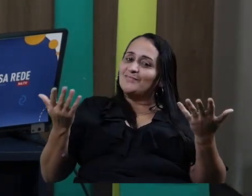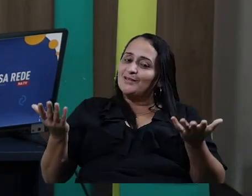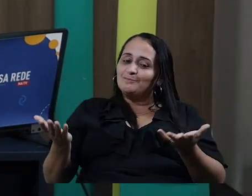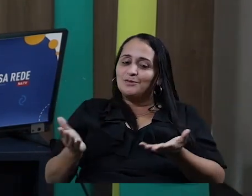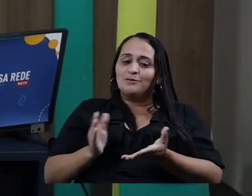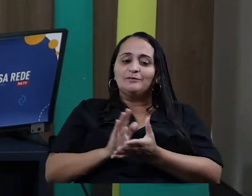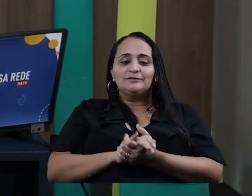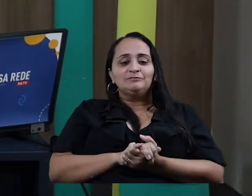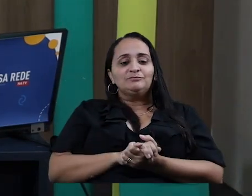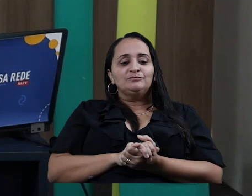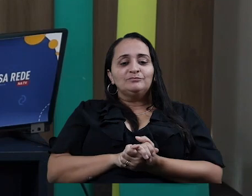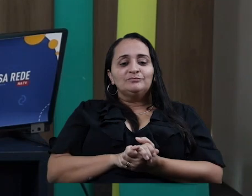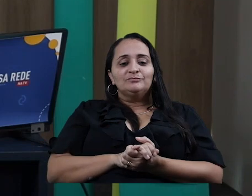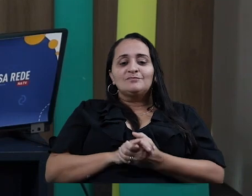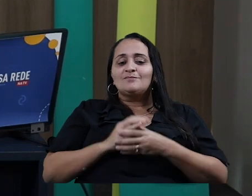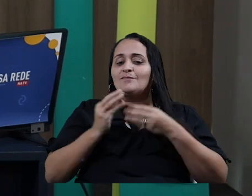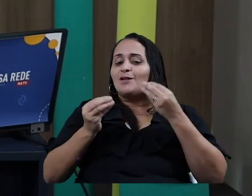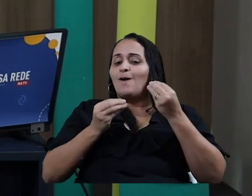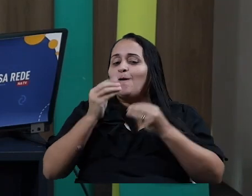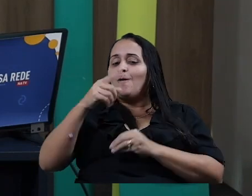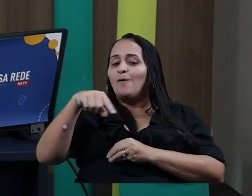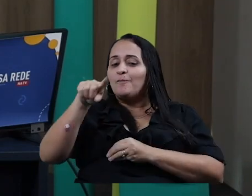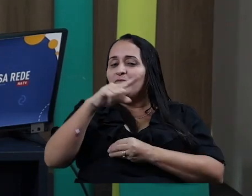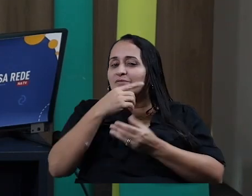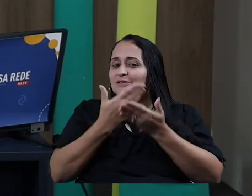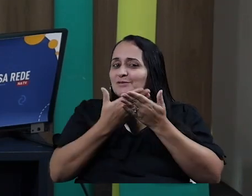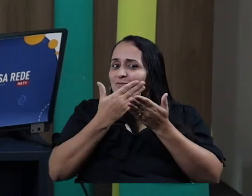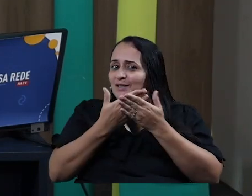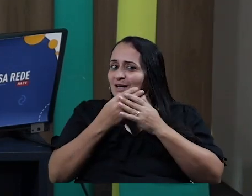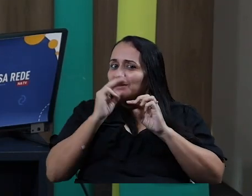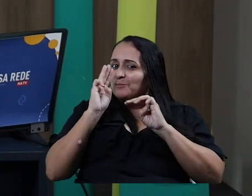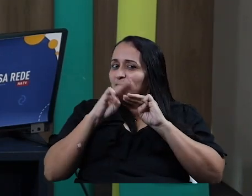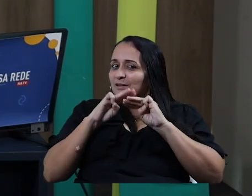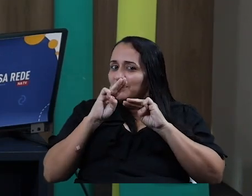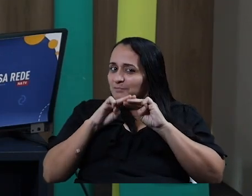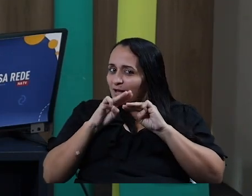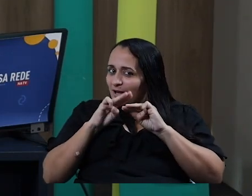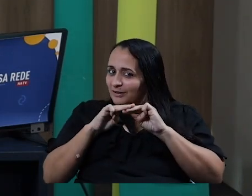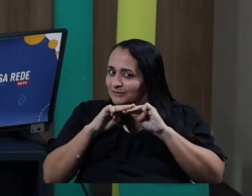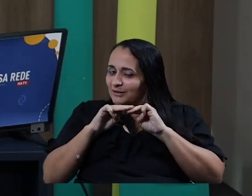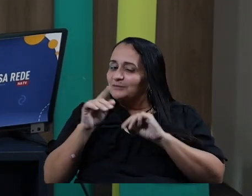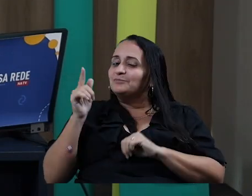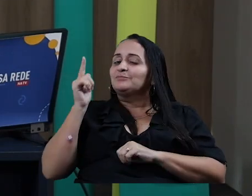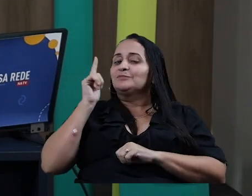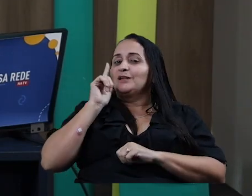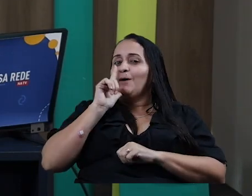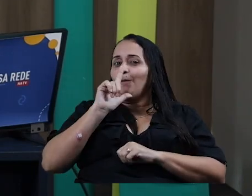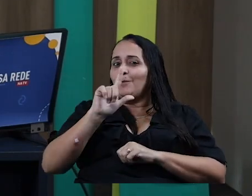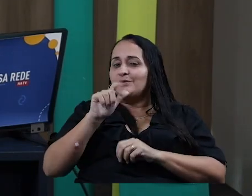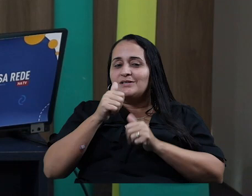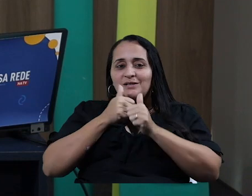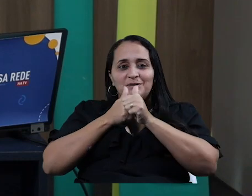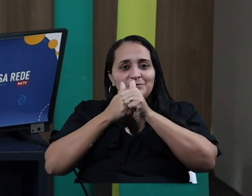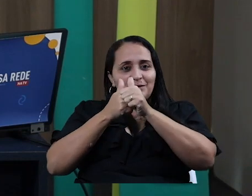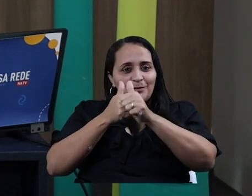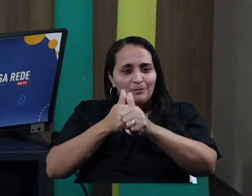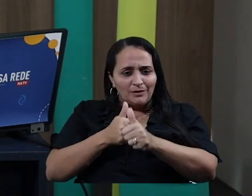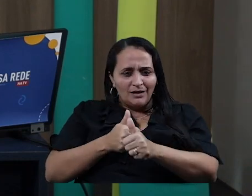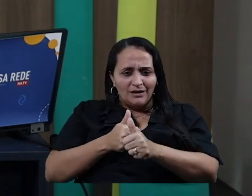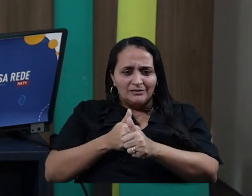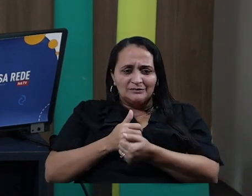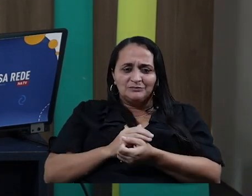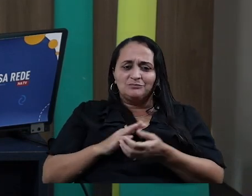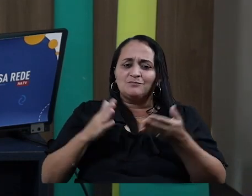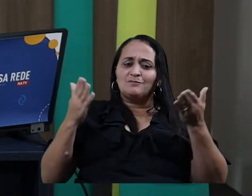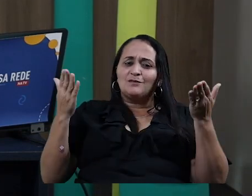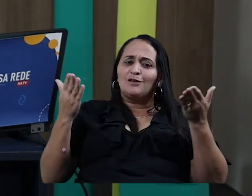Bom. Como estão os seus estudos de matemática? Tá conseguindo acompanhar direitinho? Hoje o nosso assunto não é